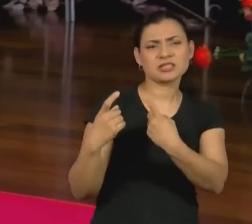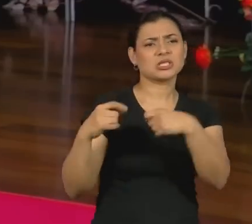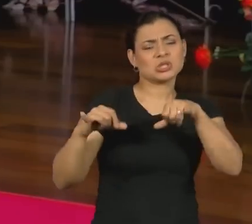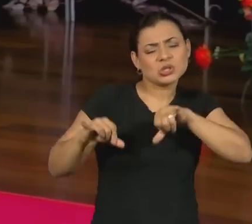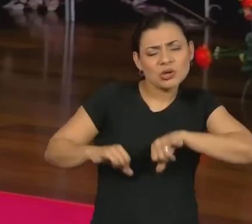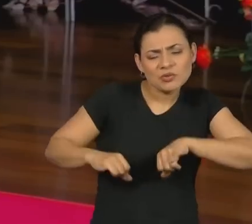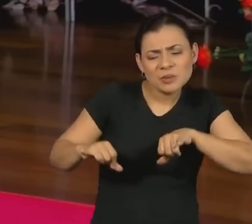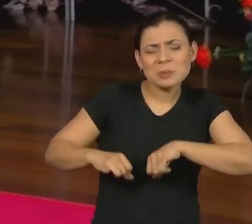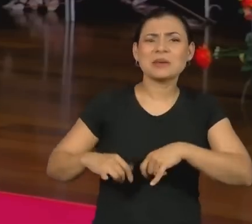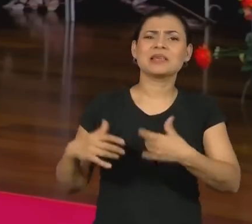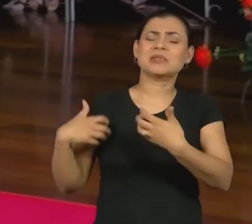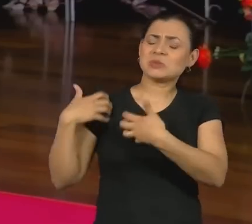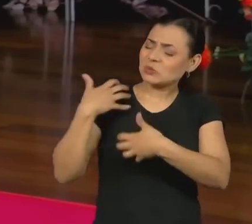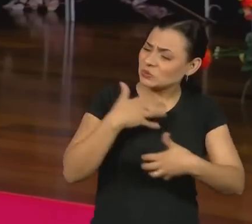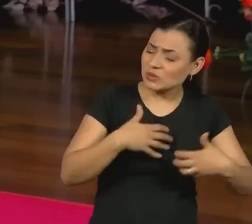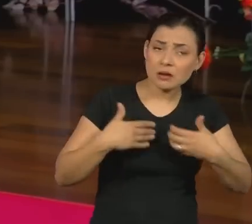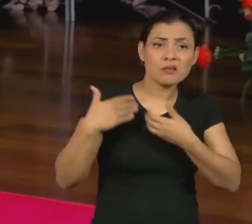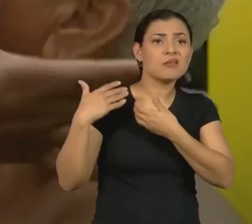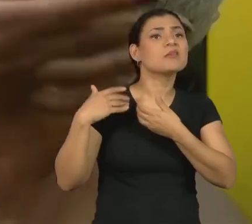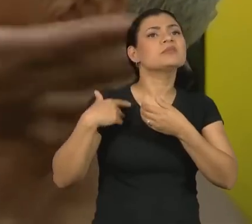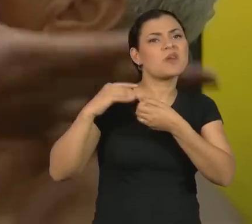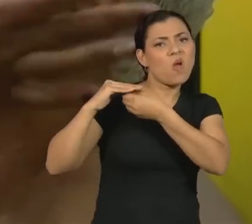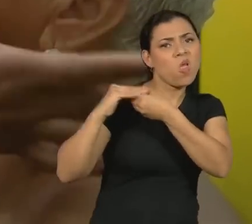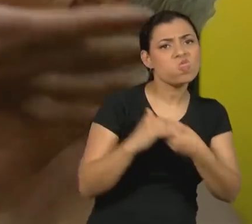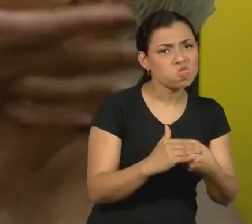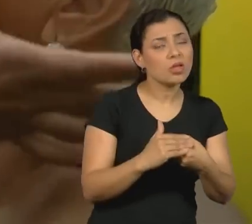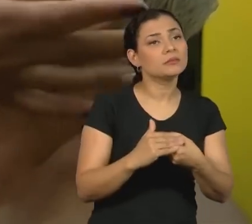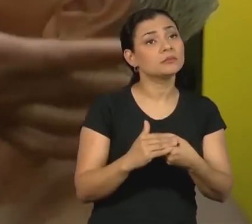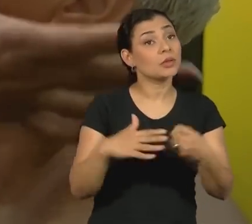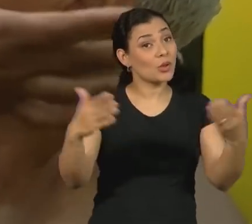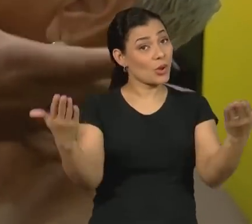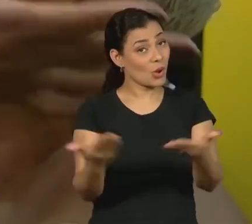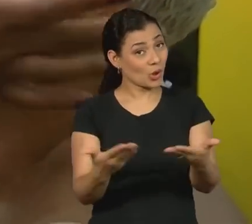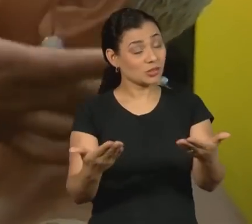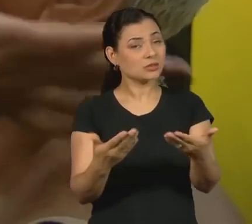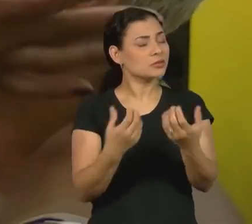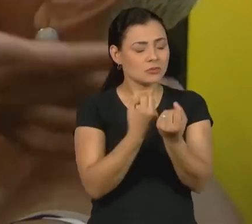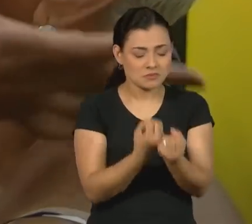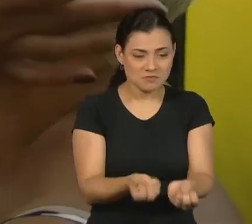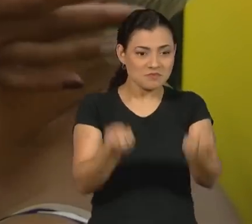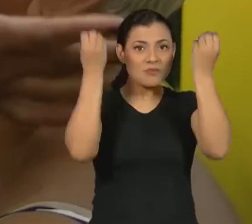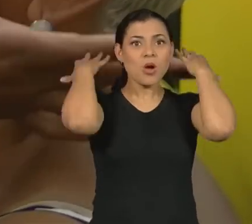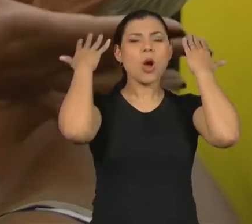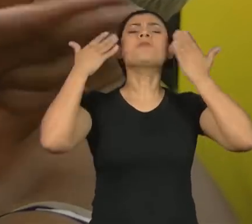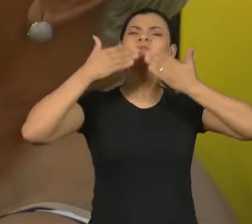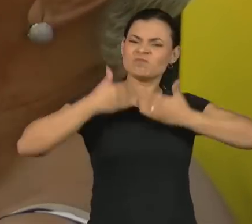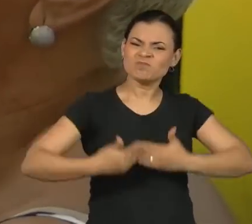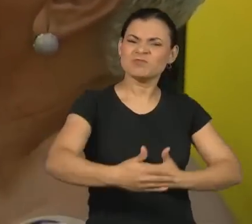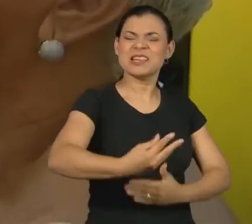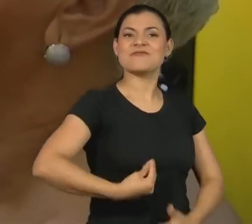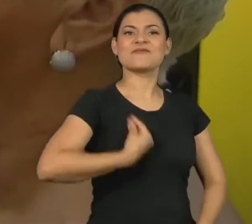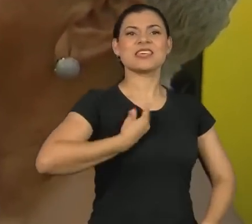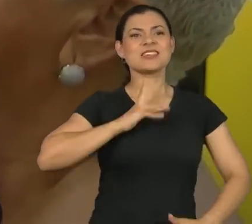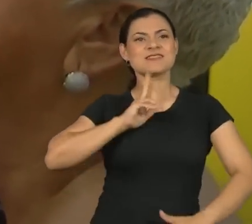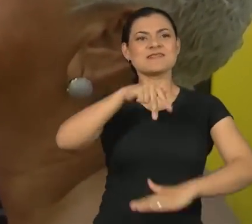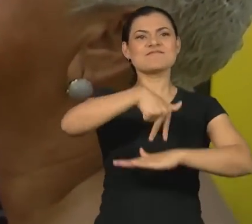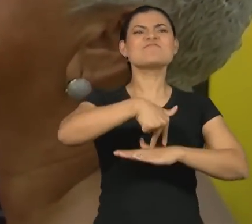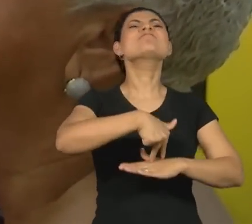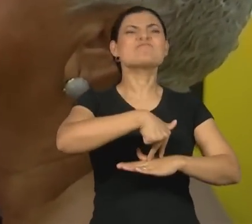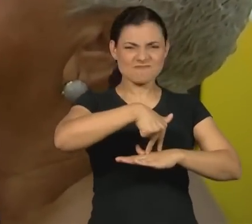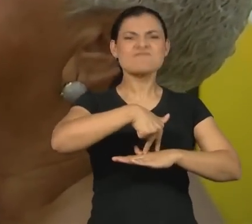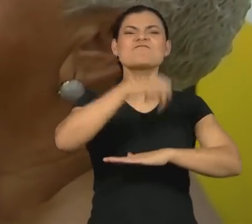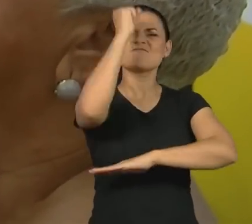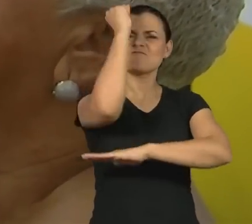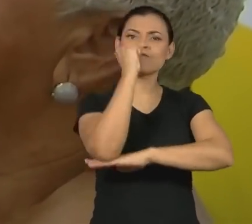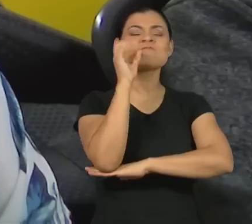sofrimento, de humilhação. Hoje elas estão tipo assim, olha a vida. Eu sobrevivi,